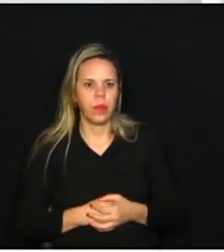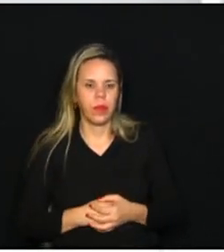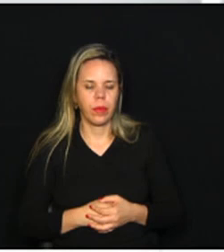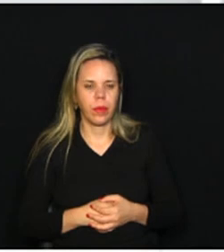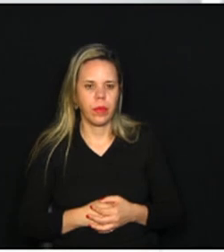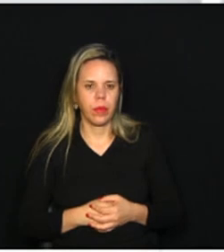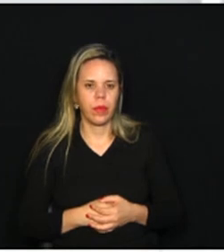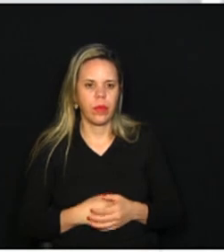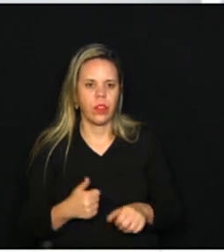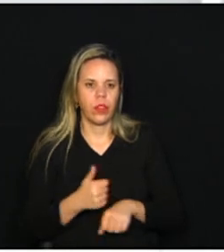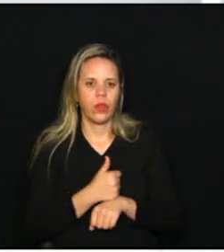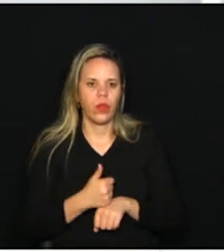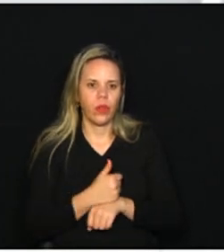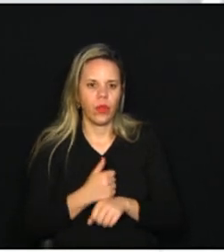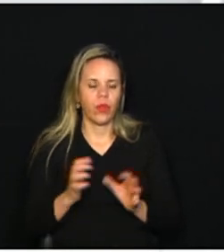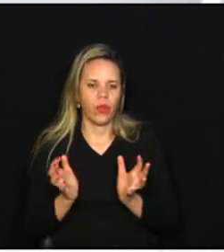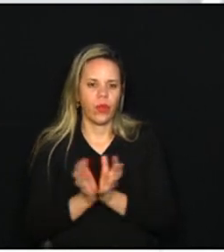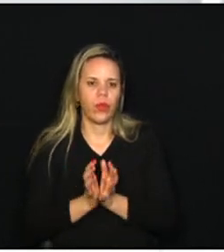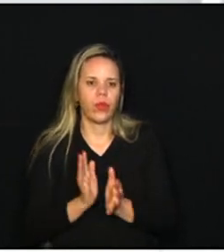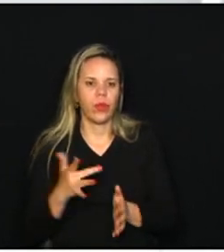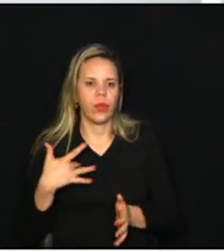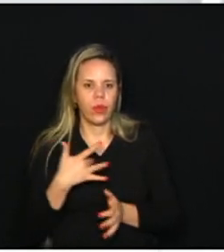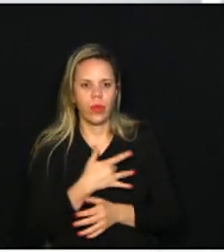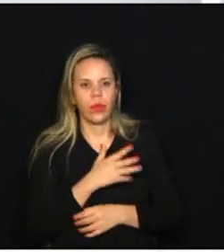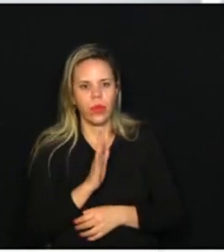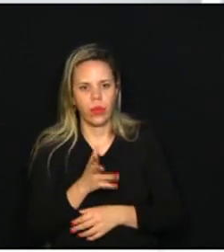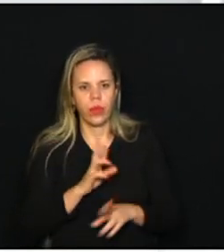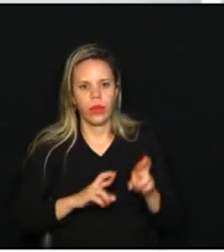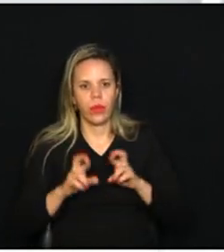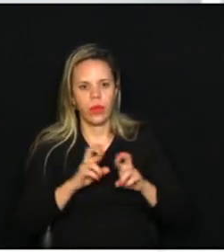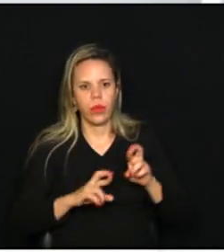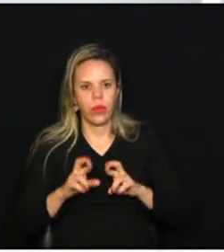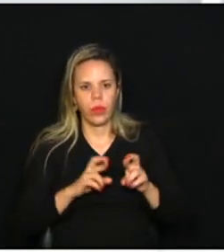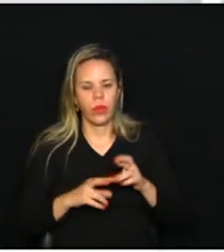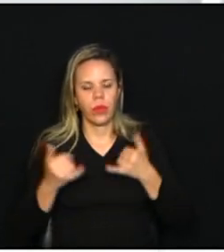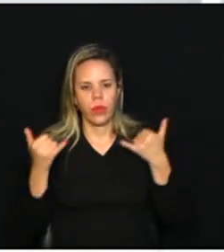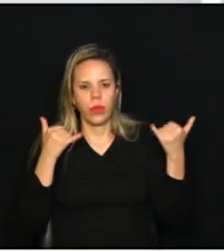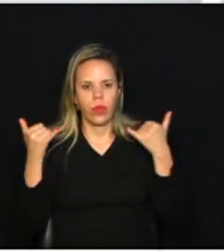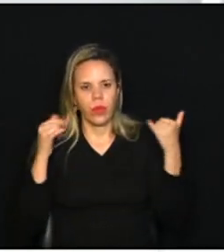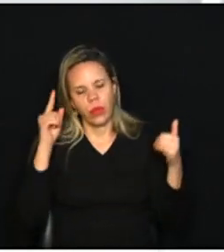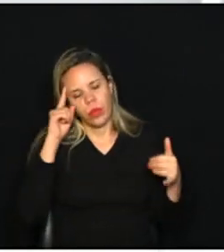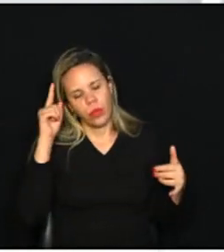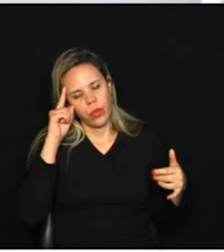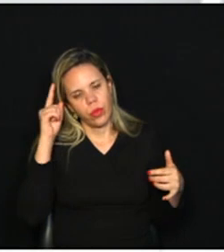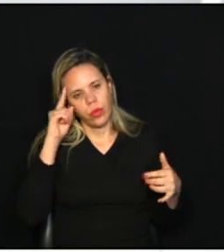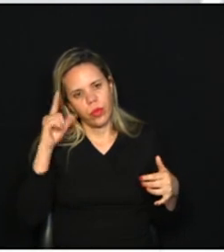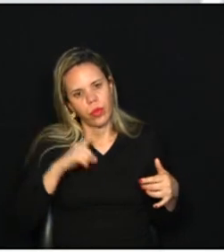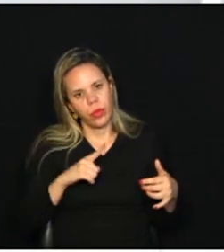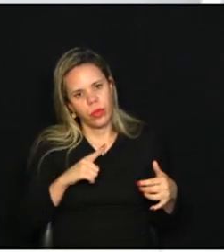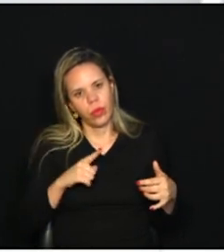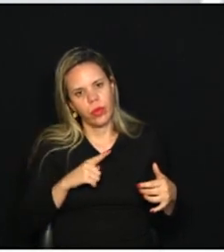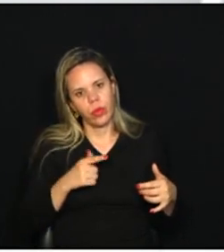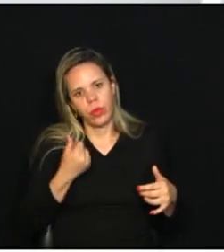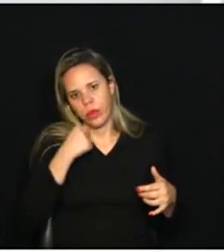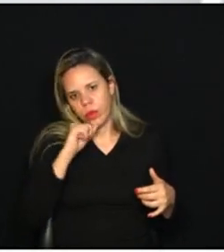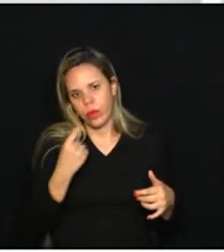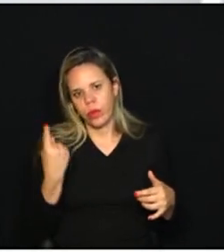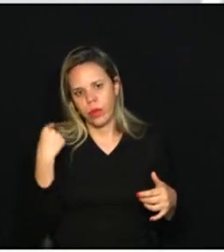nossos agentes comunitários de saúde monitoram, ligam todo dia. Eu tive até a minha